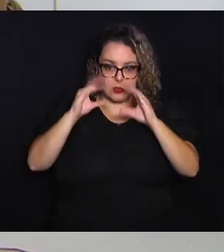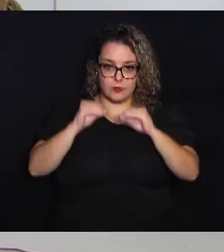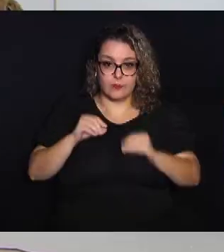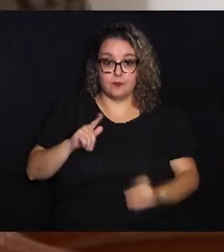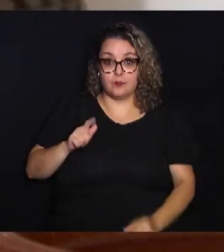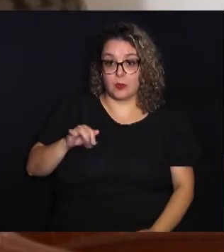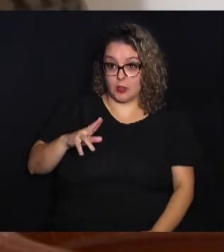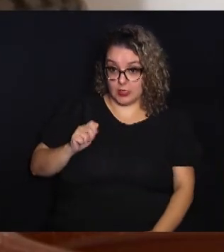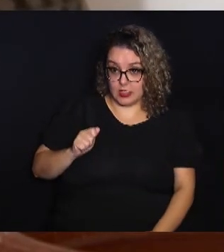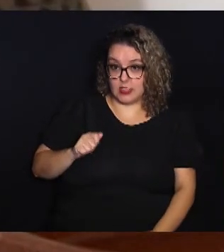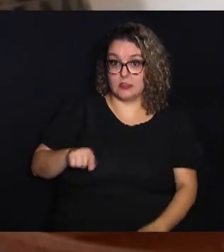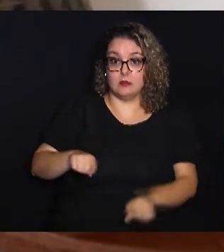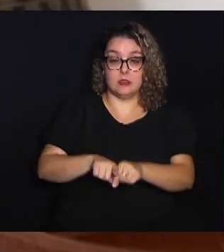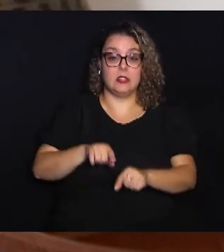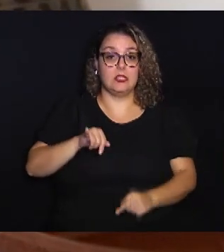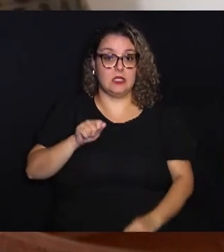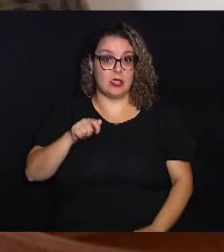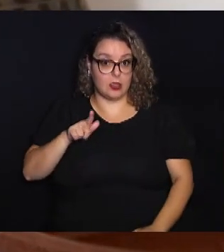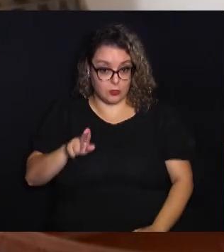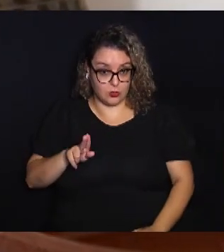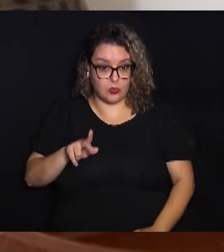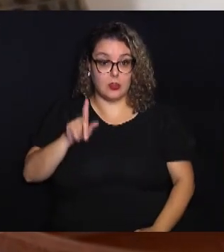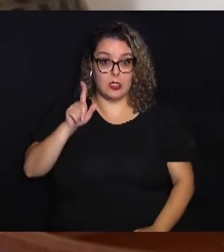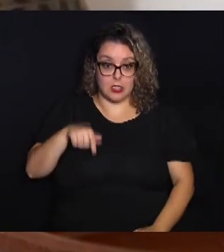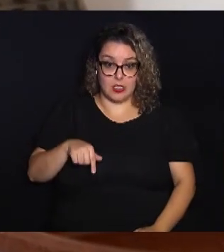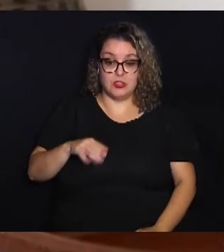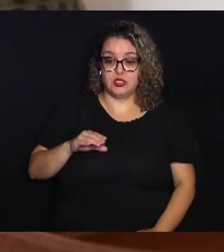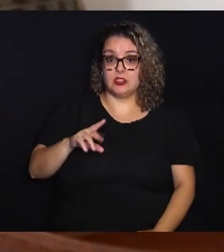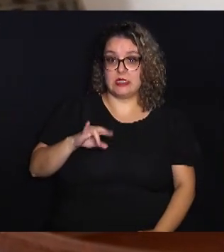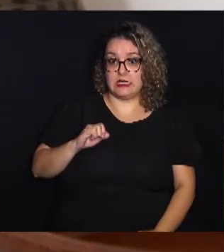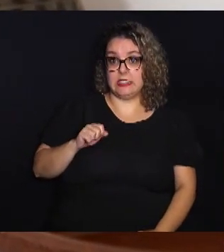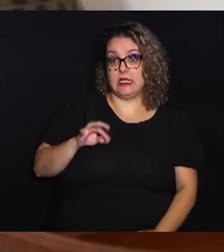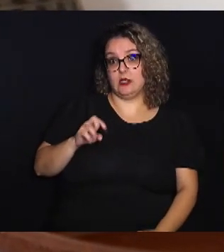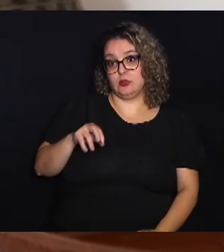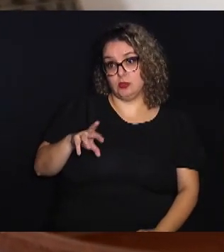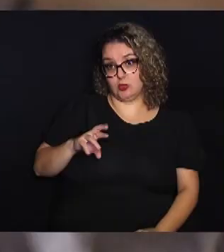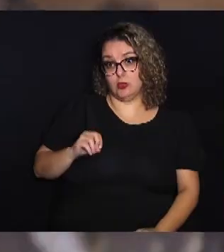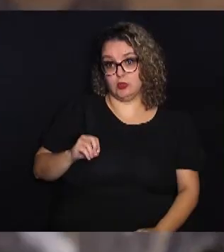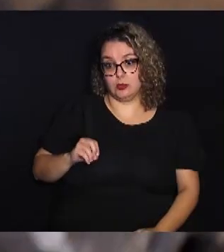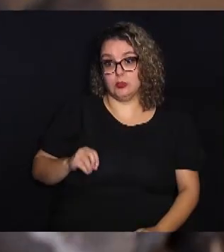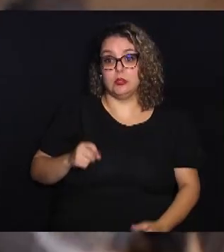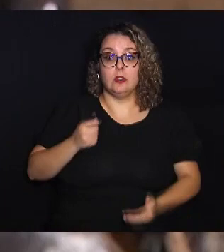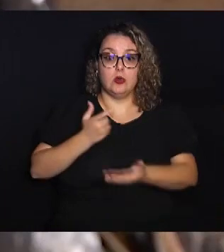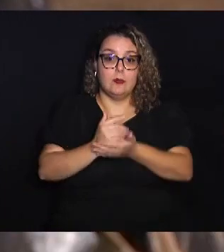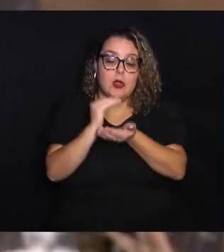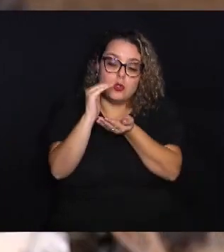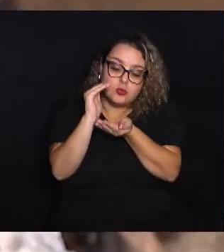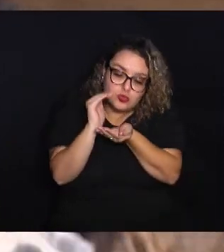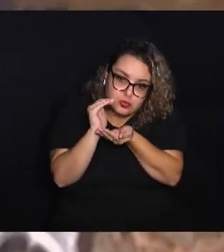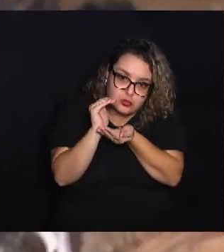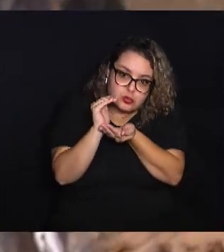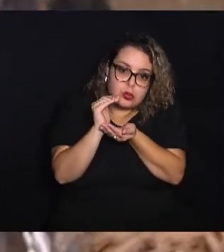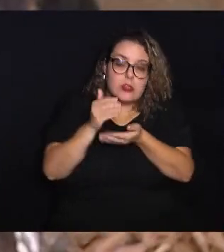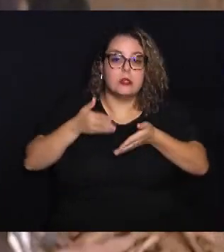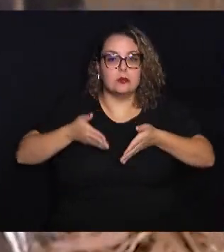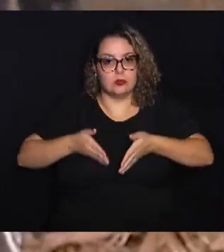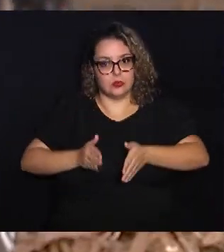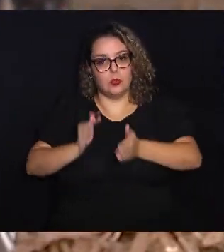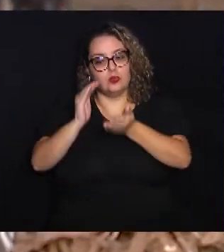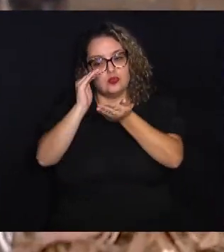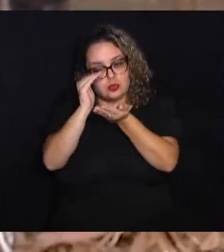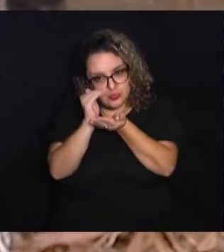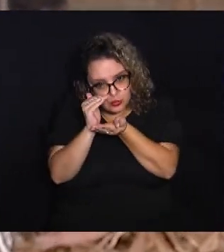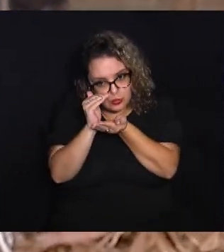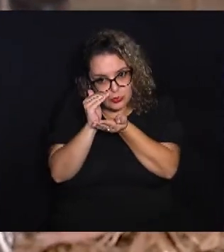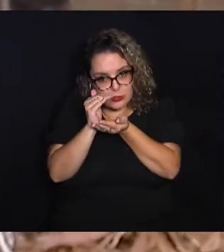hábitos noturnos. O gaia e a bu, eles são animais oriundos de criatório, então a gente adquiriu eles quando filhotinhos, né? Então